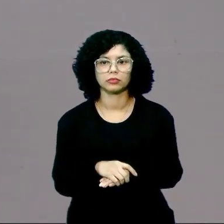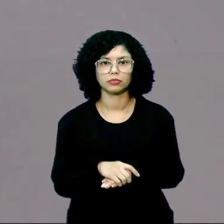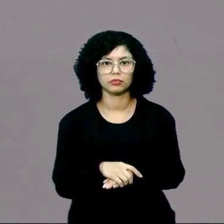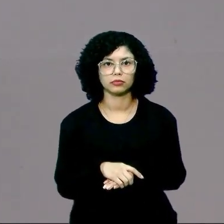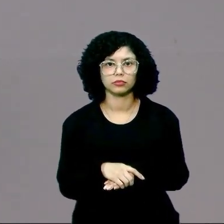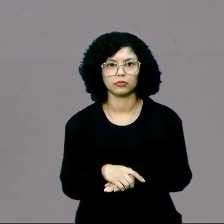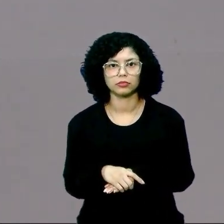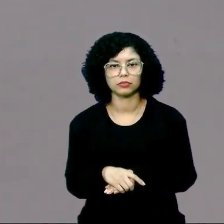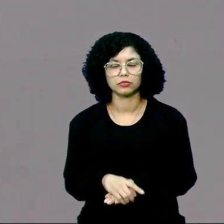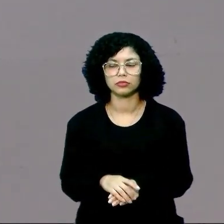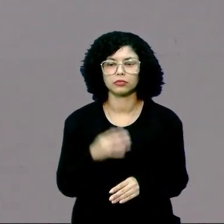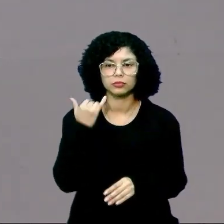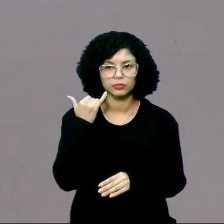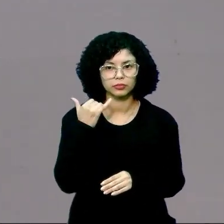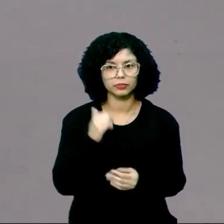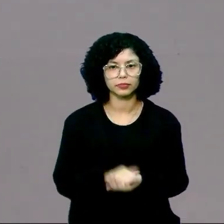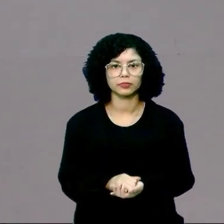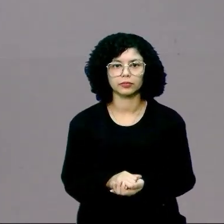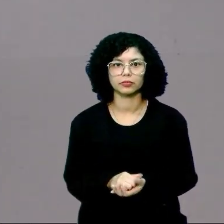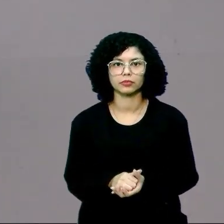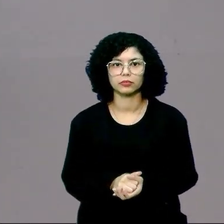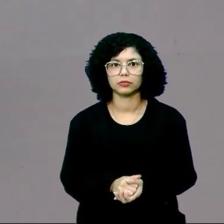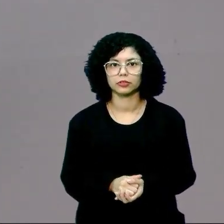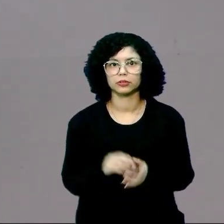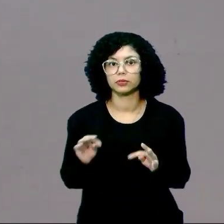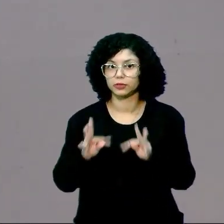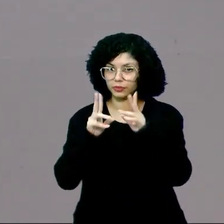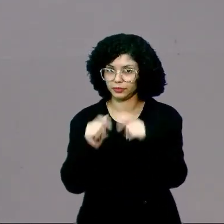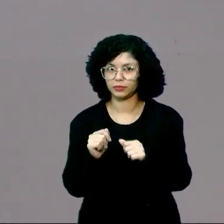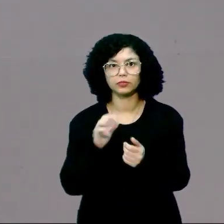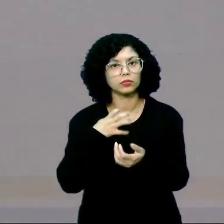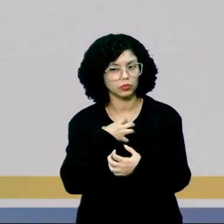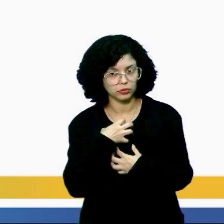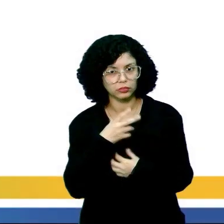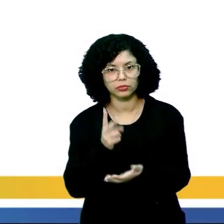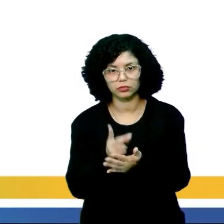né, mexer aí no telefone, tá? Que não é todo o